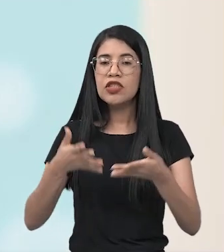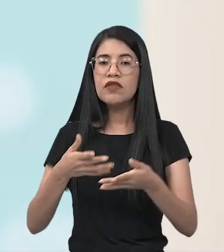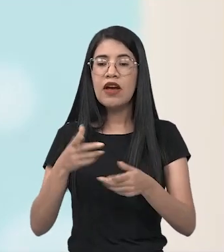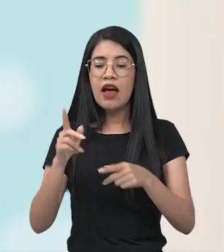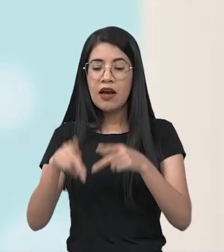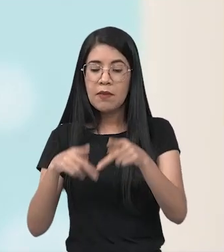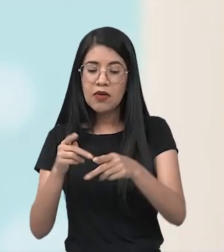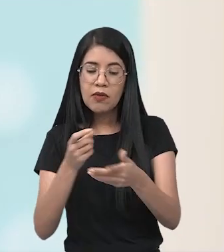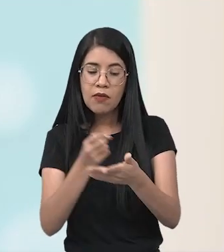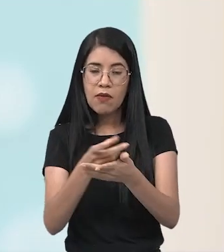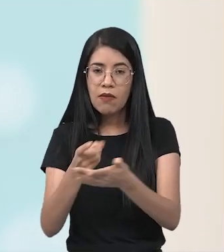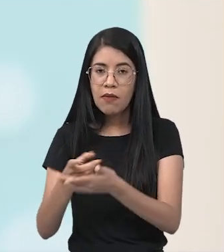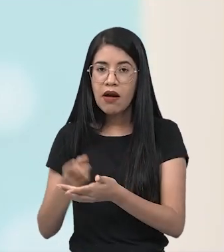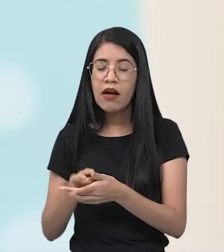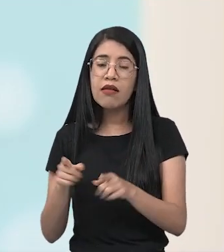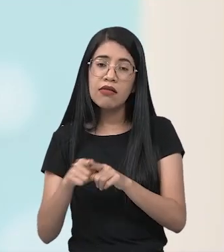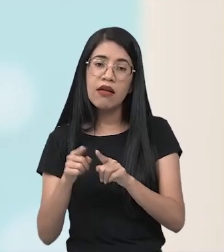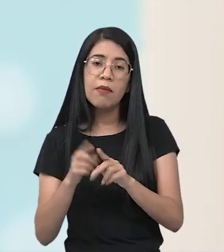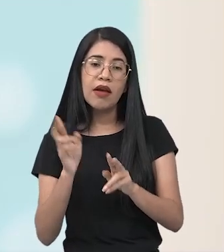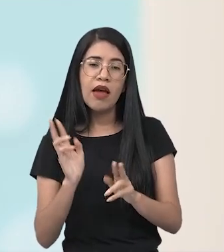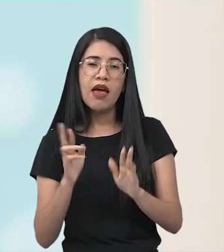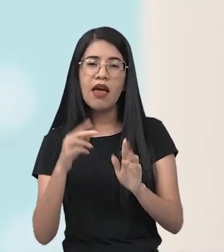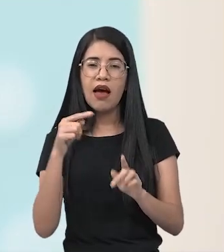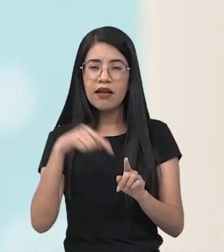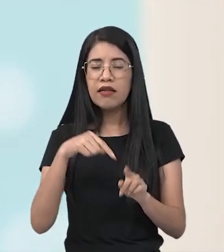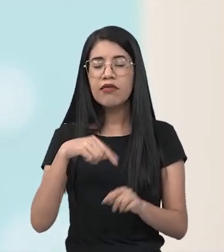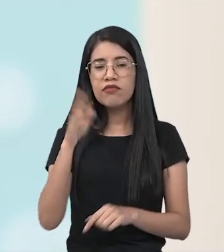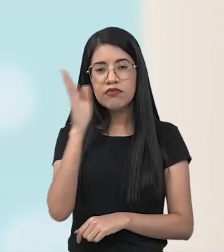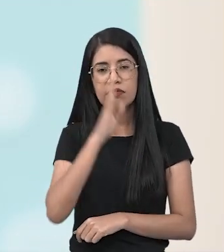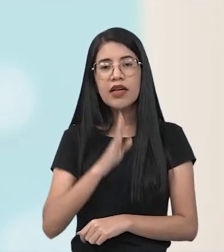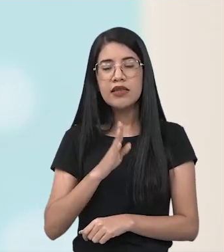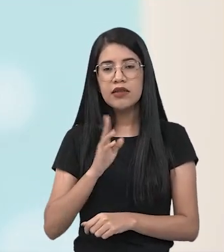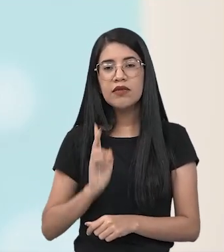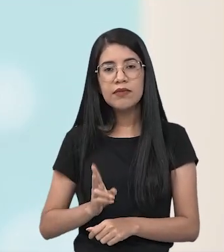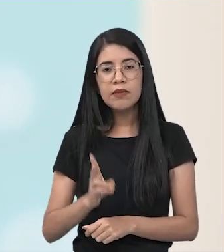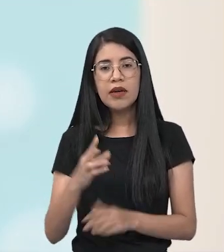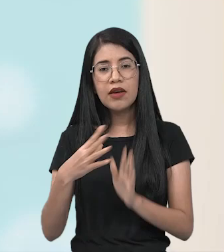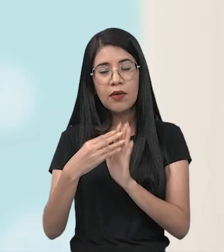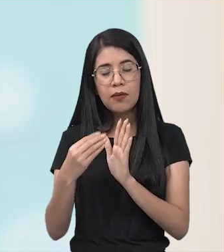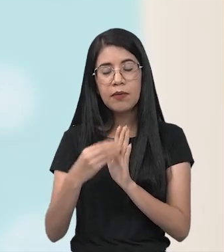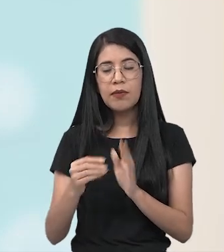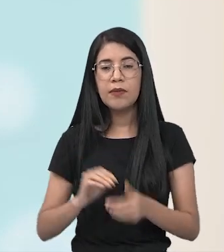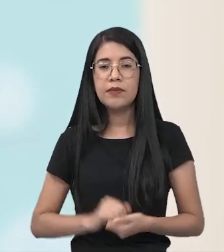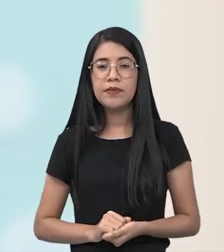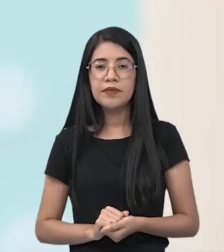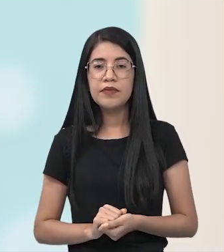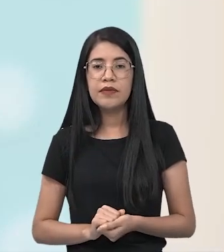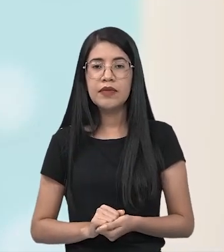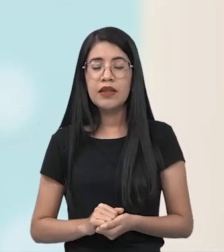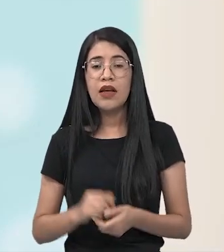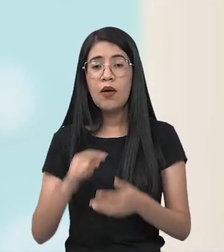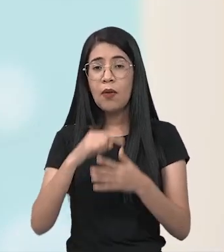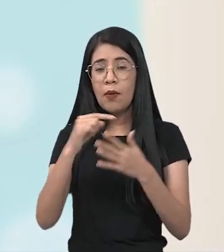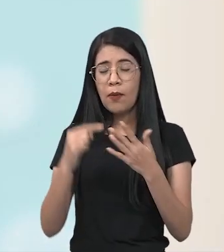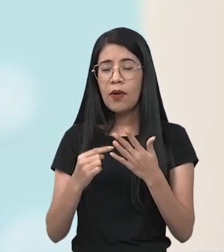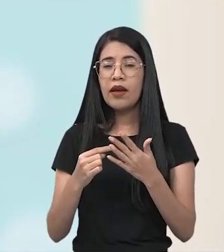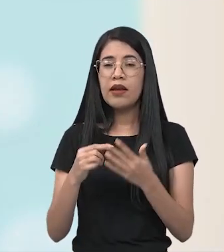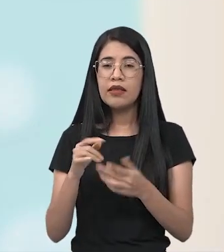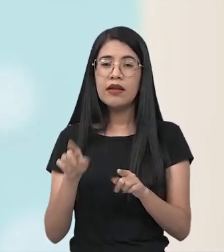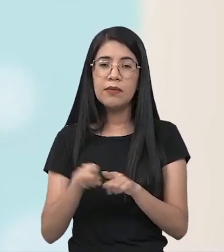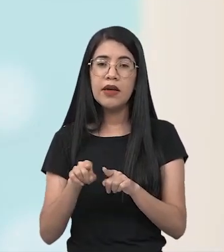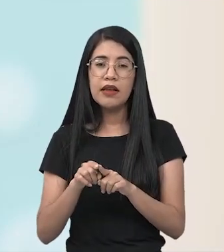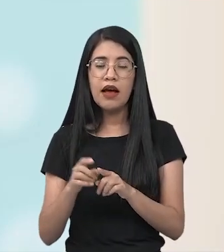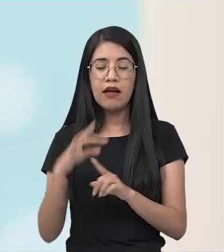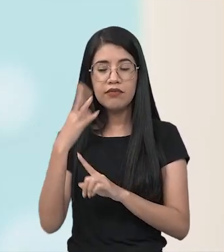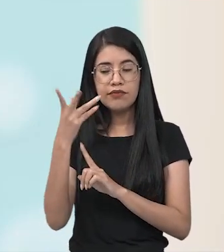também na cultura brasileira. E um dos elementos da arte americana que nós tivemos uma relação aqui, que nós